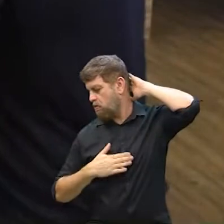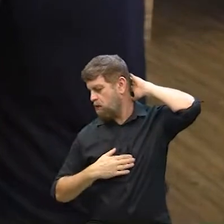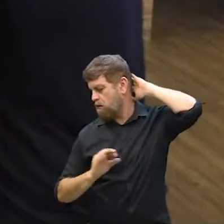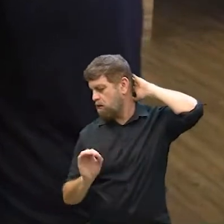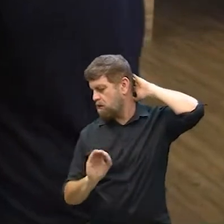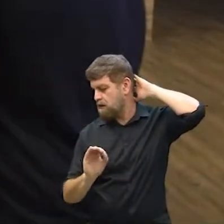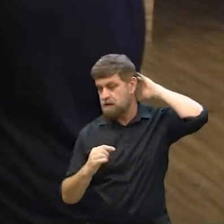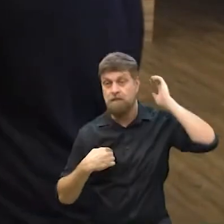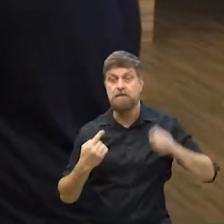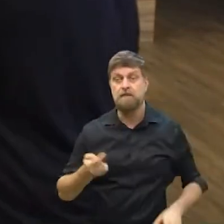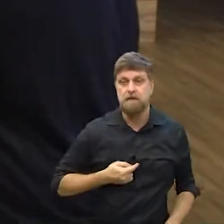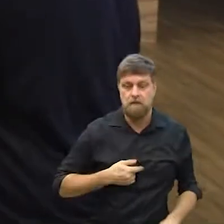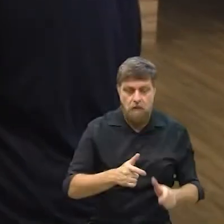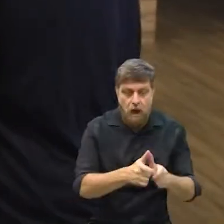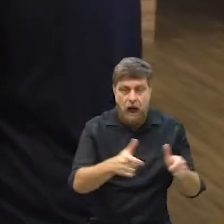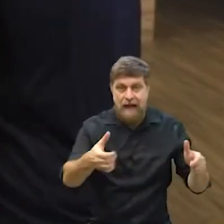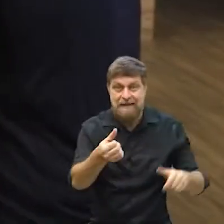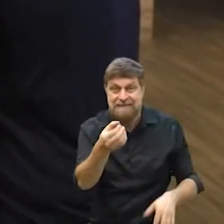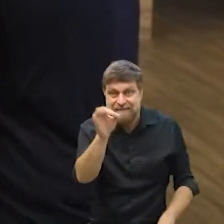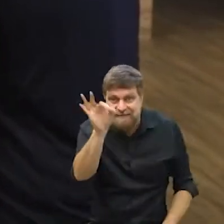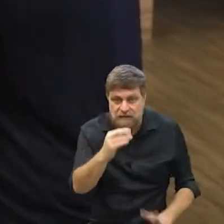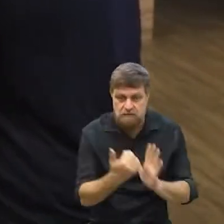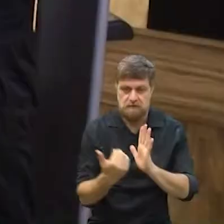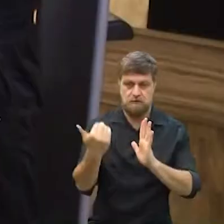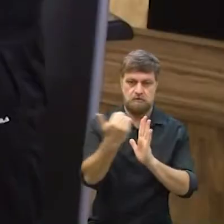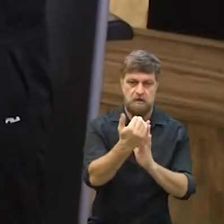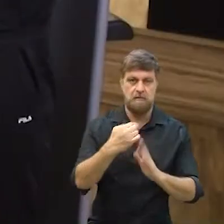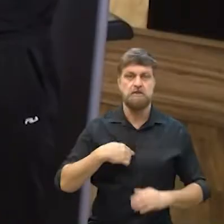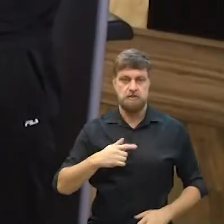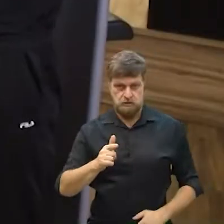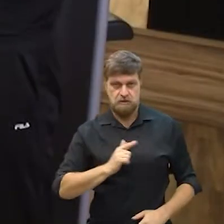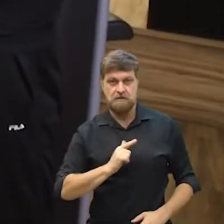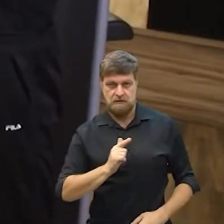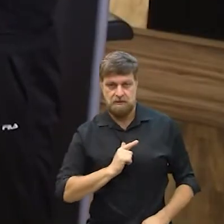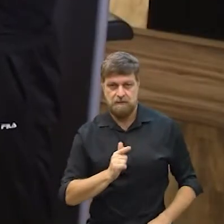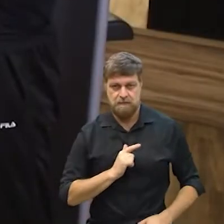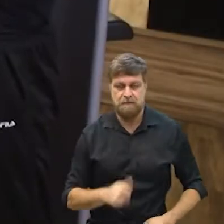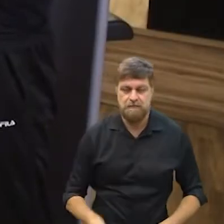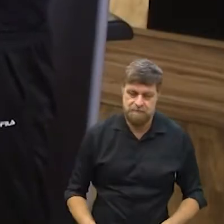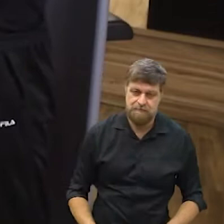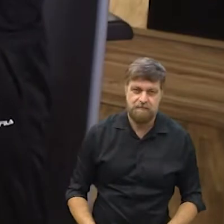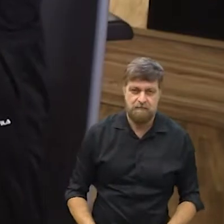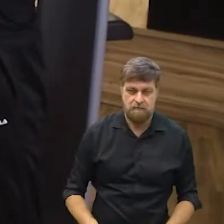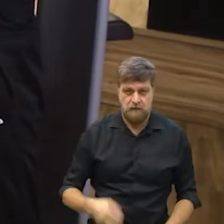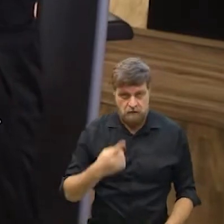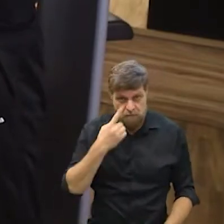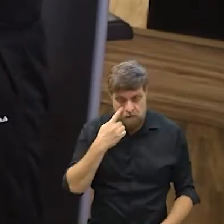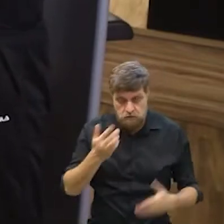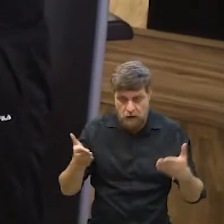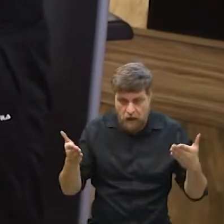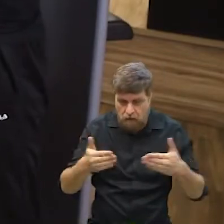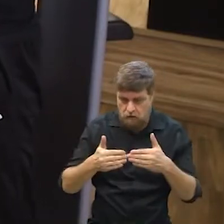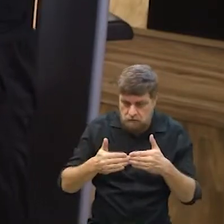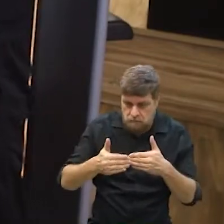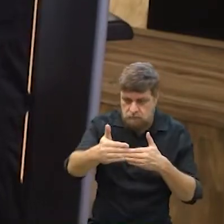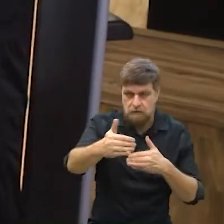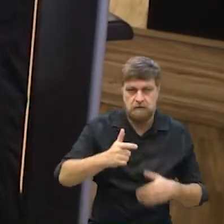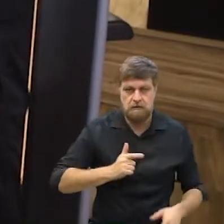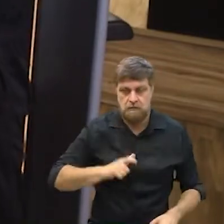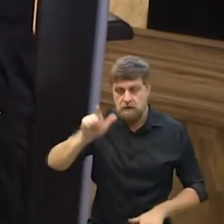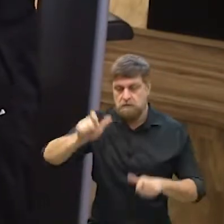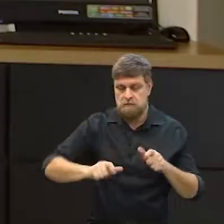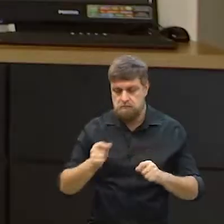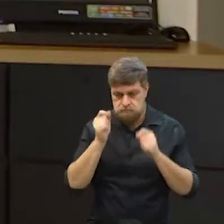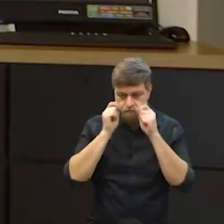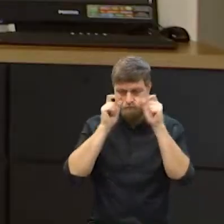imagina, qual mercado que tem uma possibilidade de crescer 70%? É verdade. Nós temos. Faz Entende? total sentido. E eu vejo que agora a gente